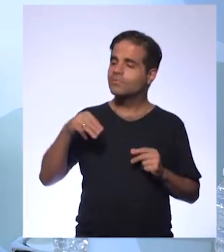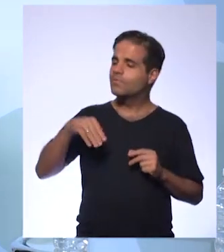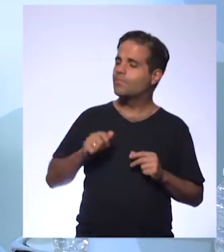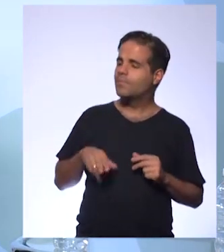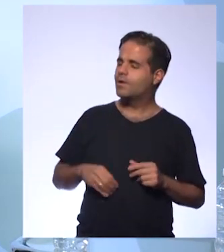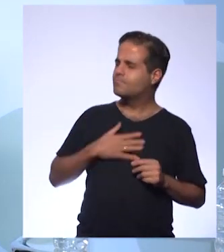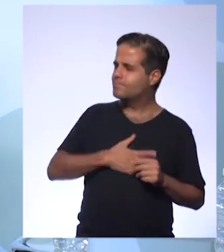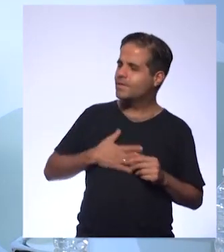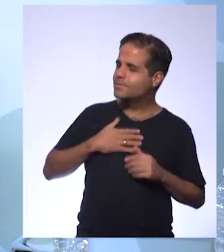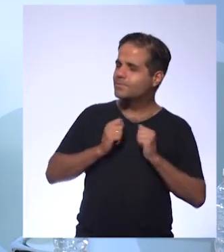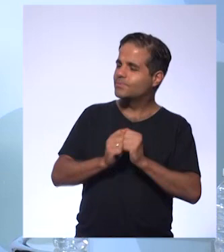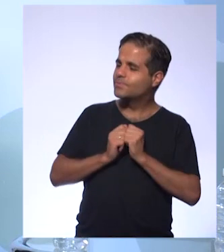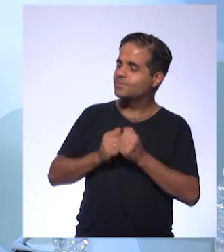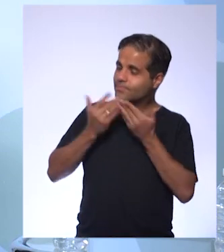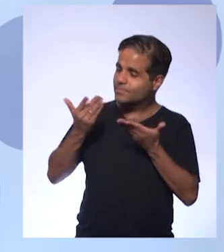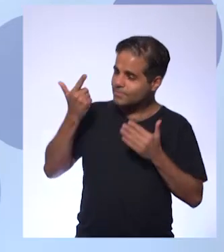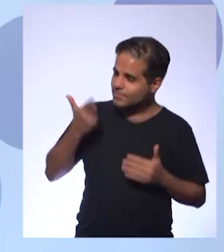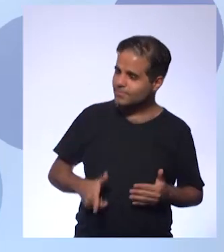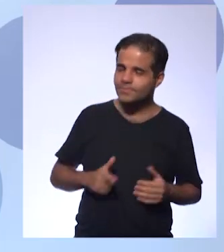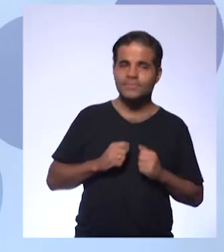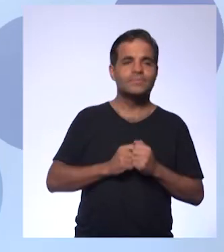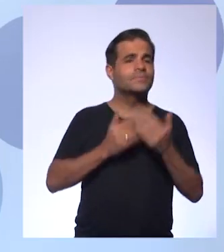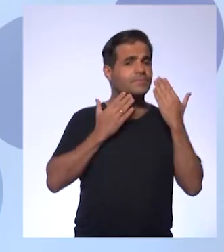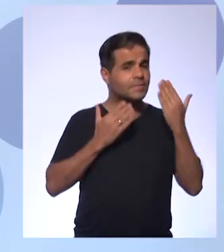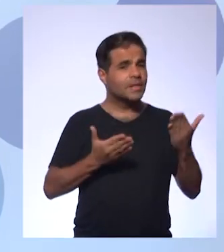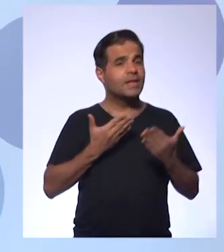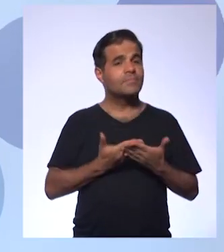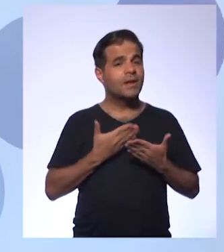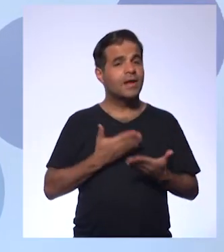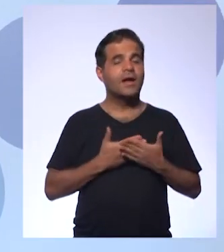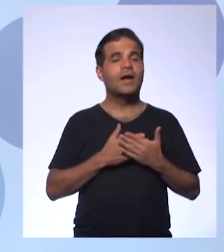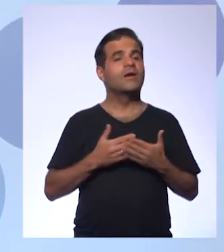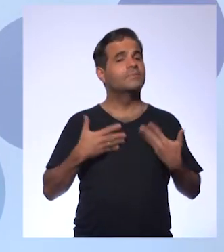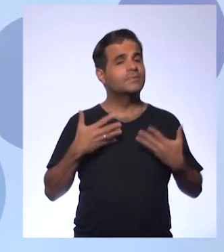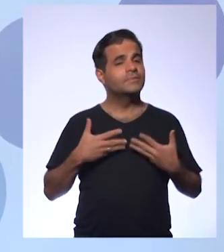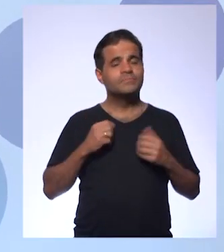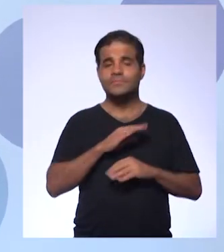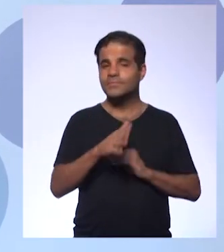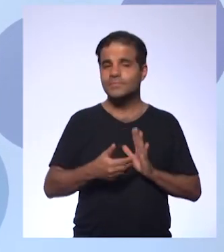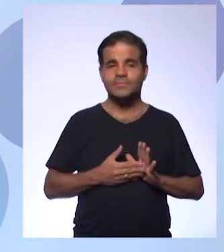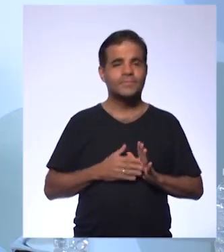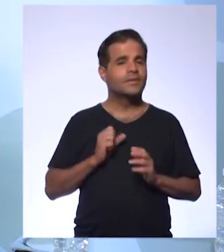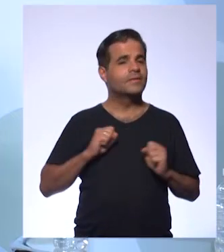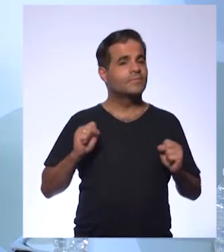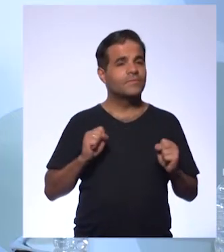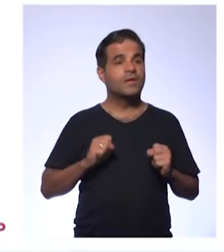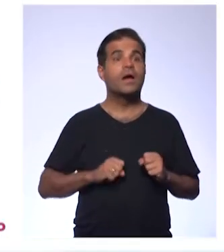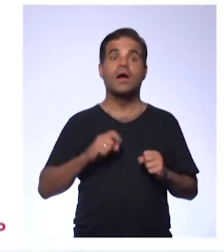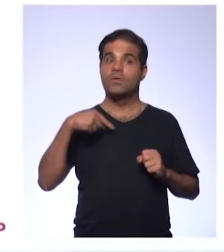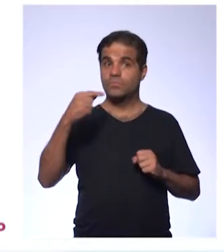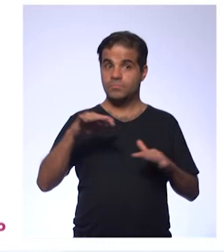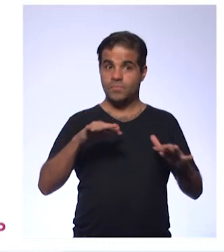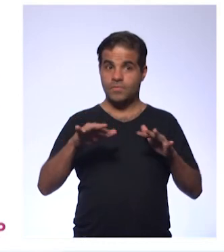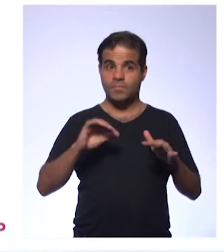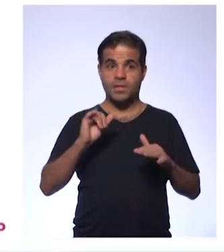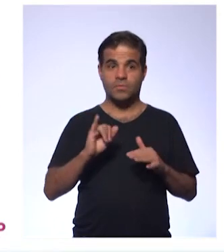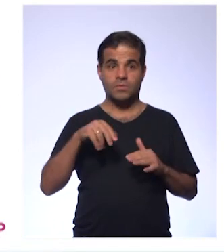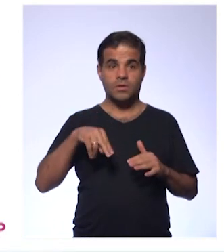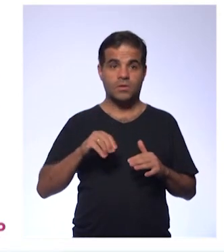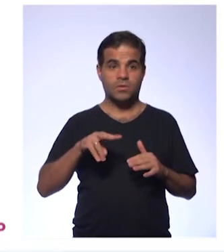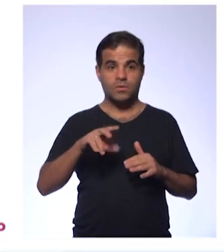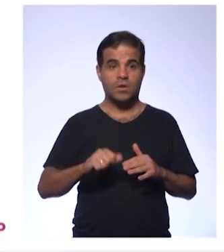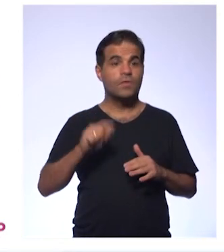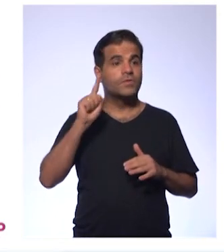foi um prazer estar com você também. Professora Tayana, muito obrigado pela aula, muito divertida, adorei. O Movimento Inova, que está chegando aí dia 22